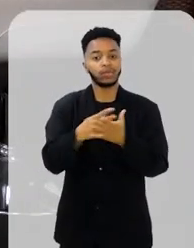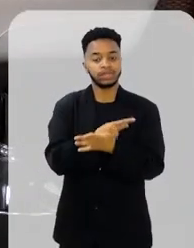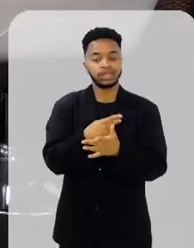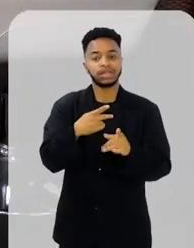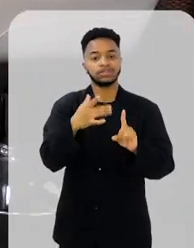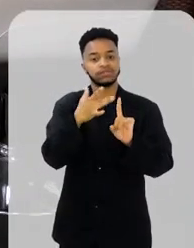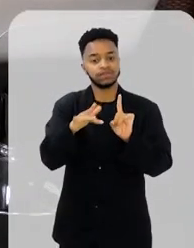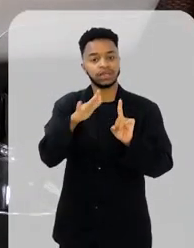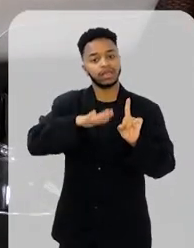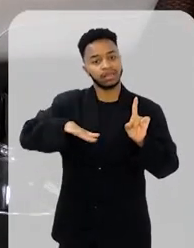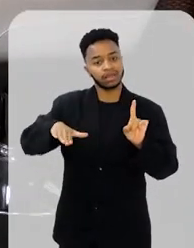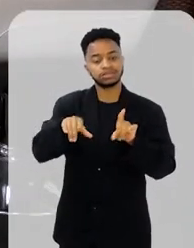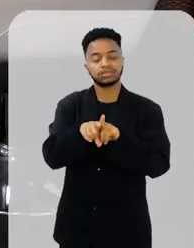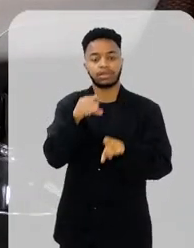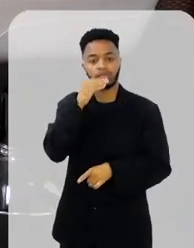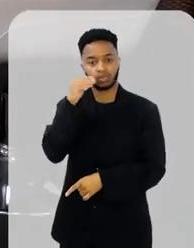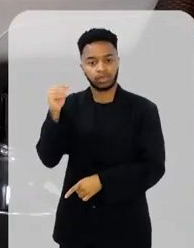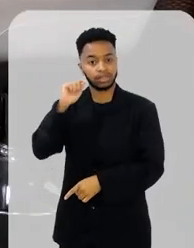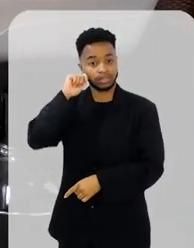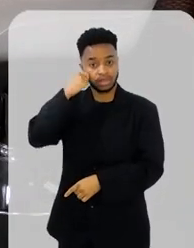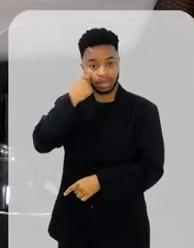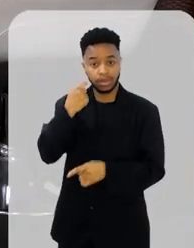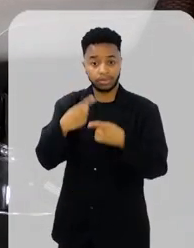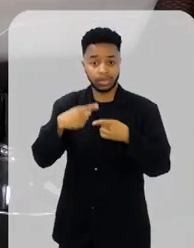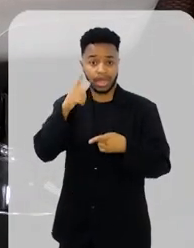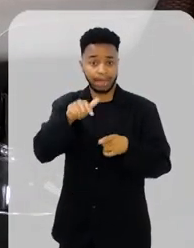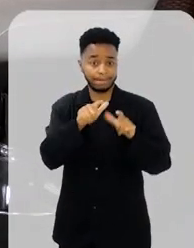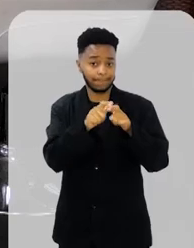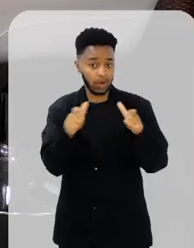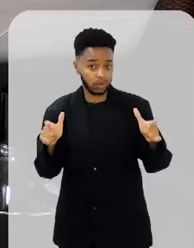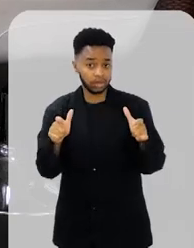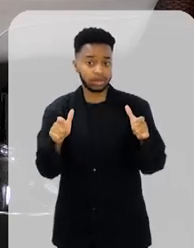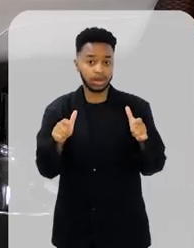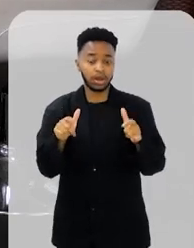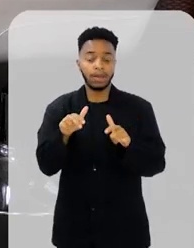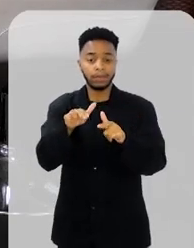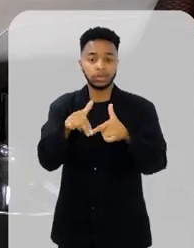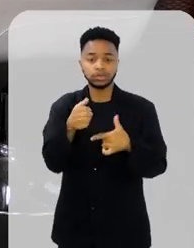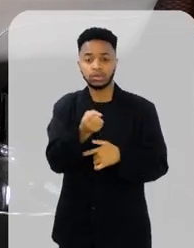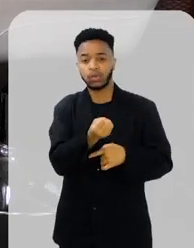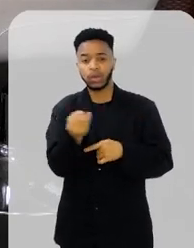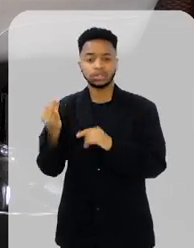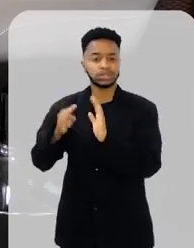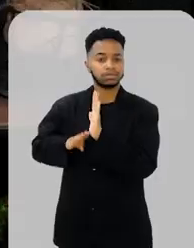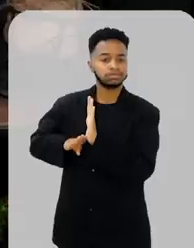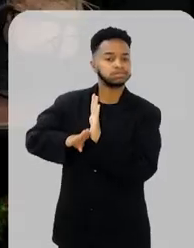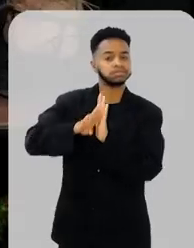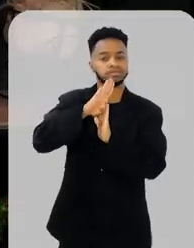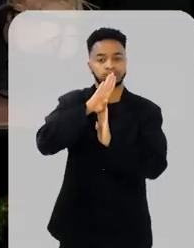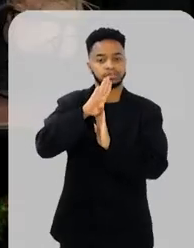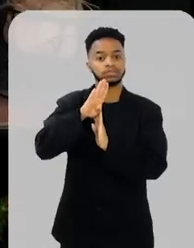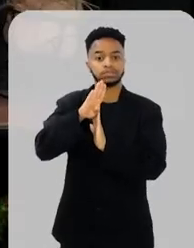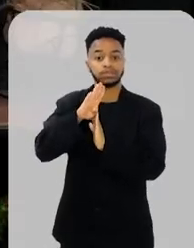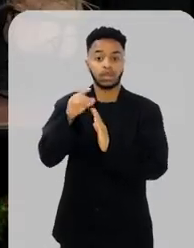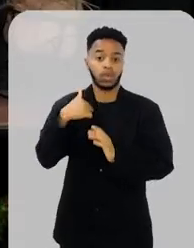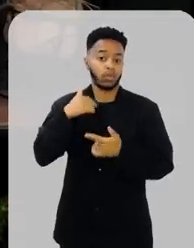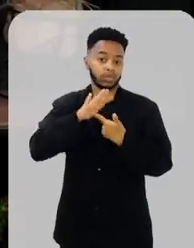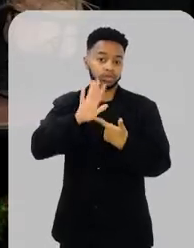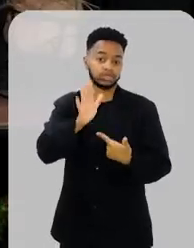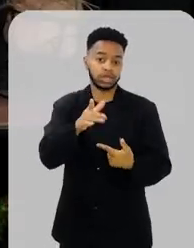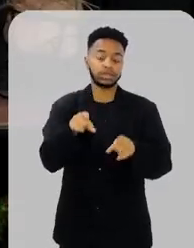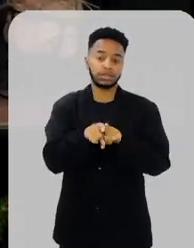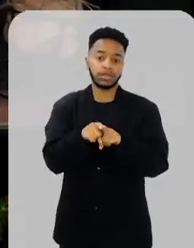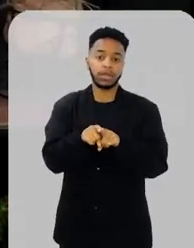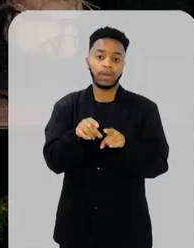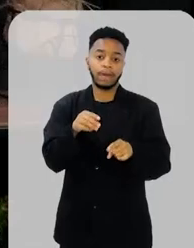da vitimização de crianças e adolescentes negros, que são a sua grande maioria, em razão desses números, né, que, como eu já disse aqui,